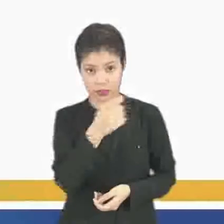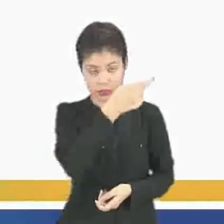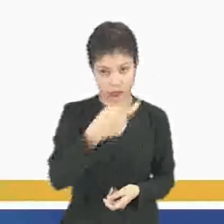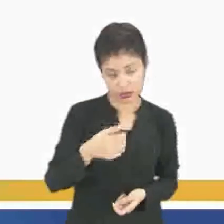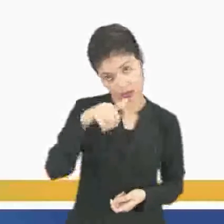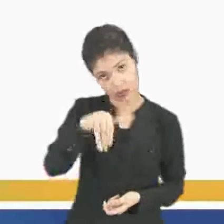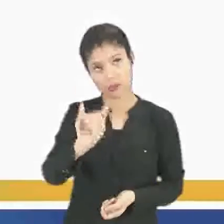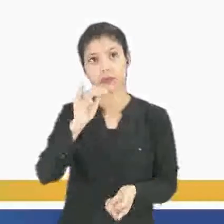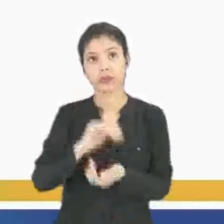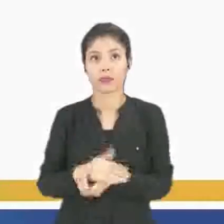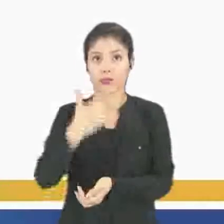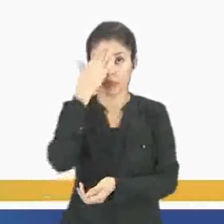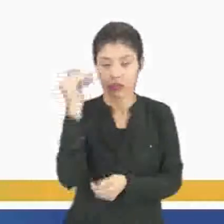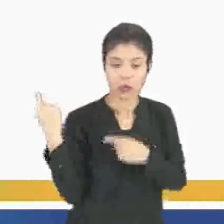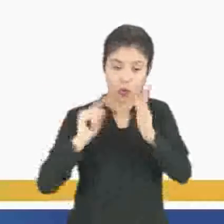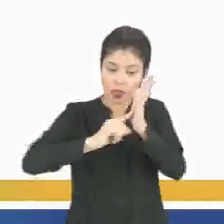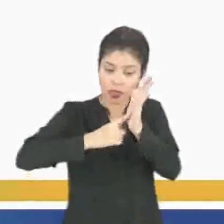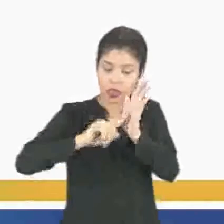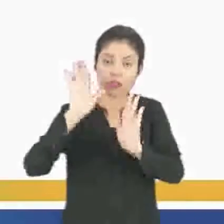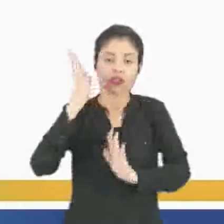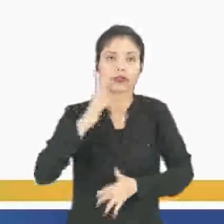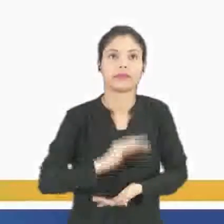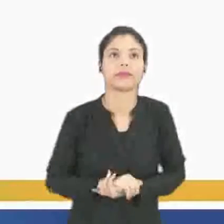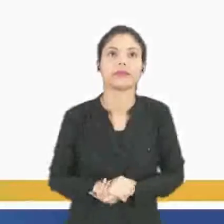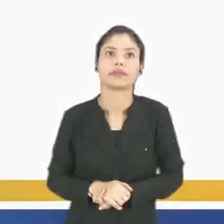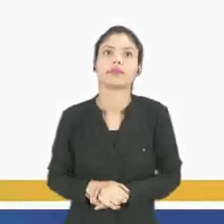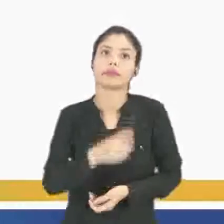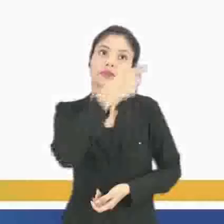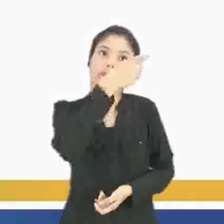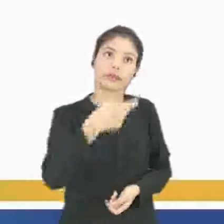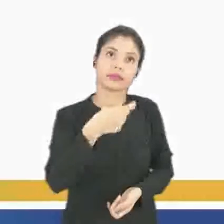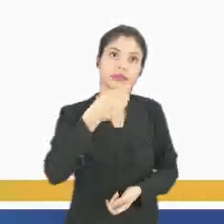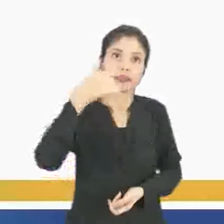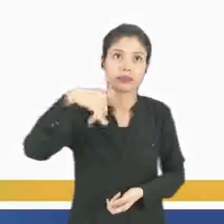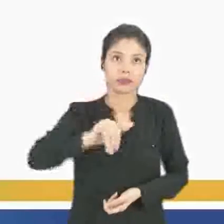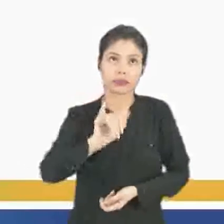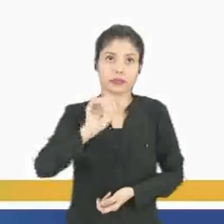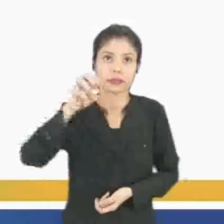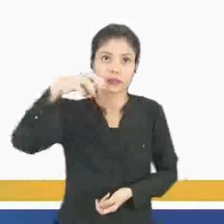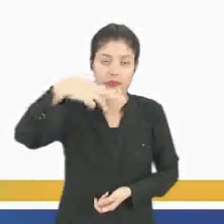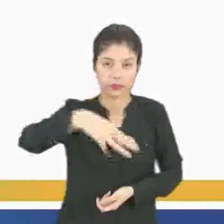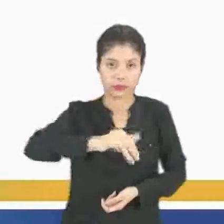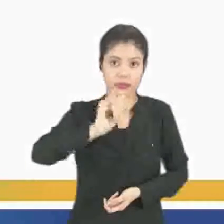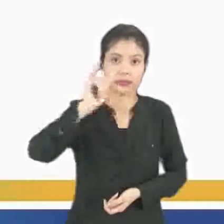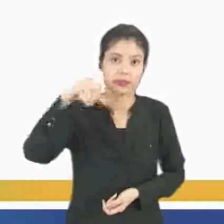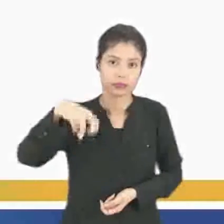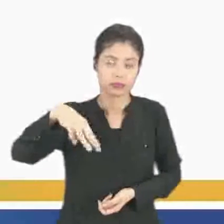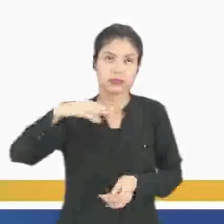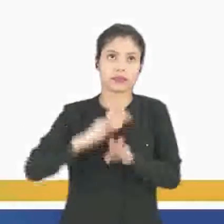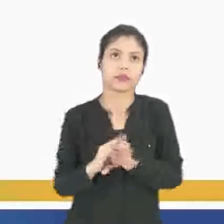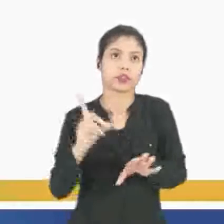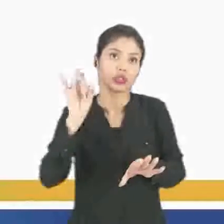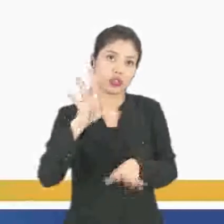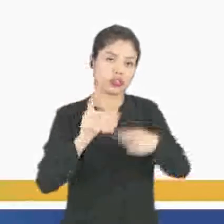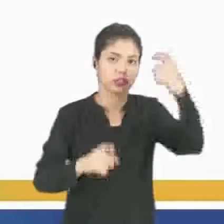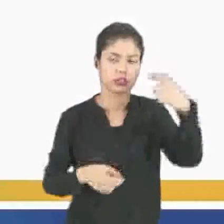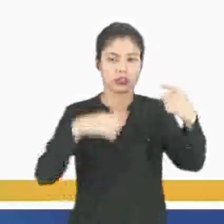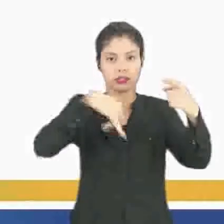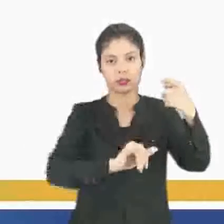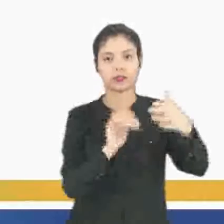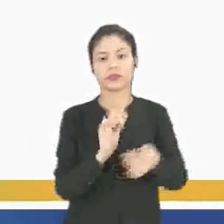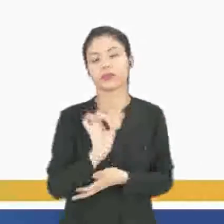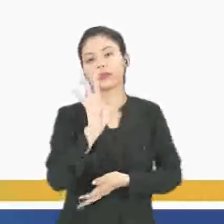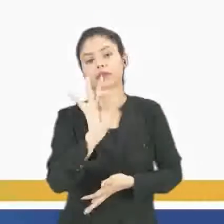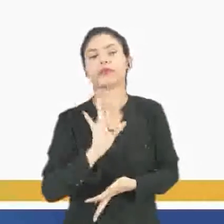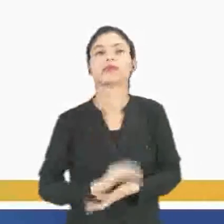que X e Y são as coordenadas do ponto médio, tá? Aqui é XM e YM, que apenas está como X e Y,